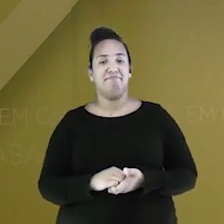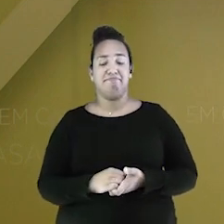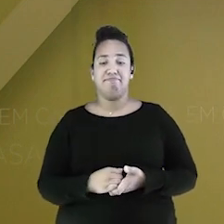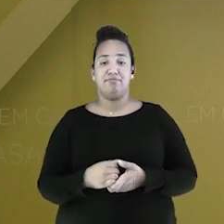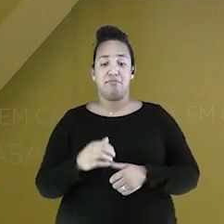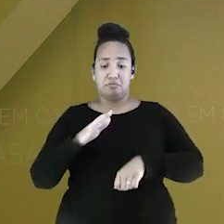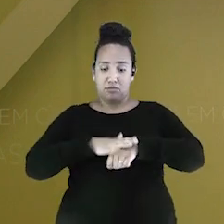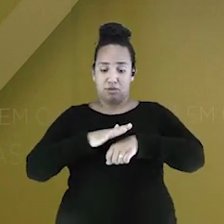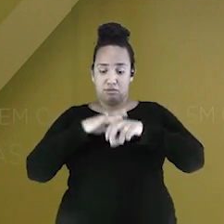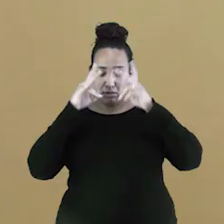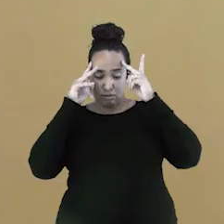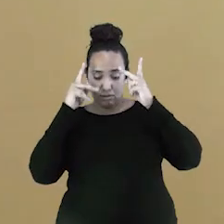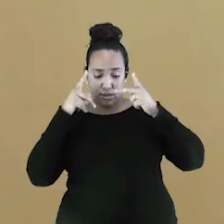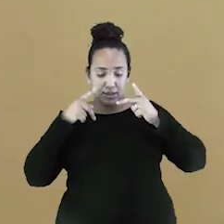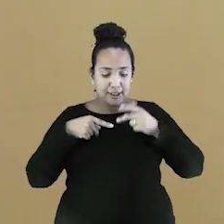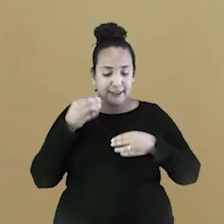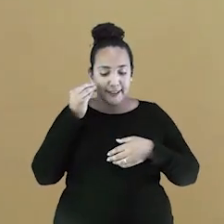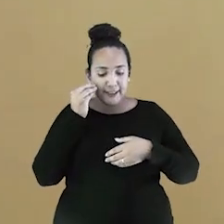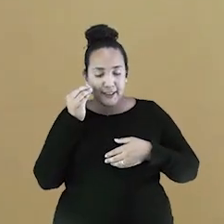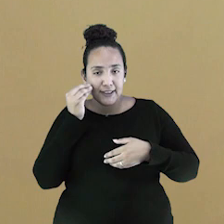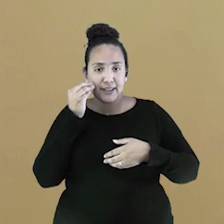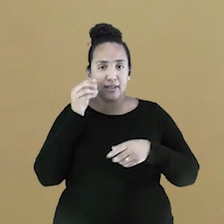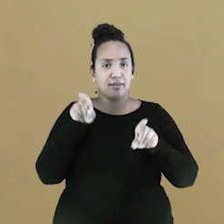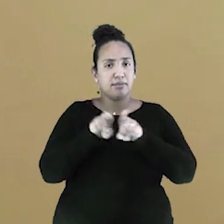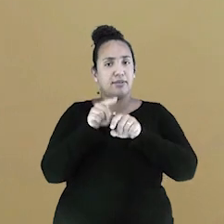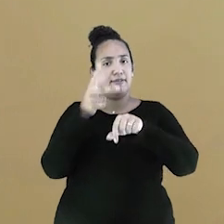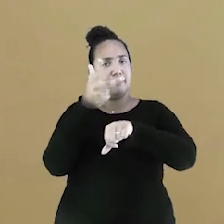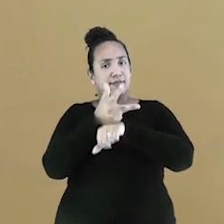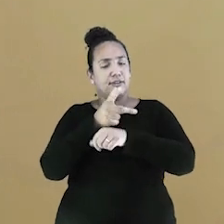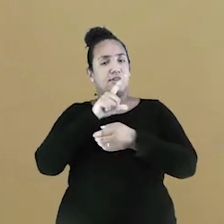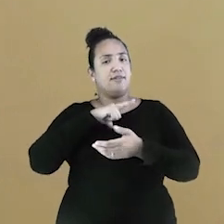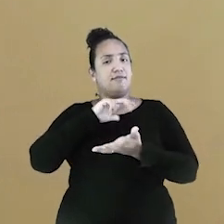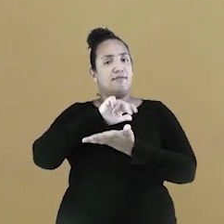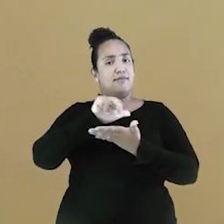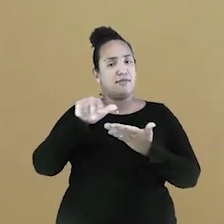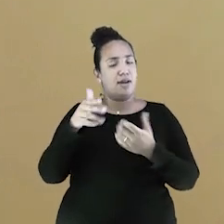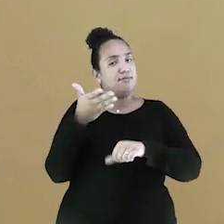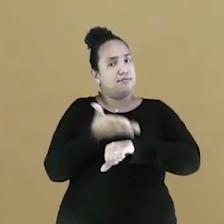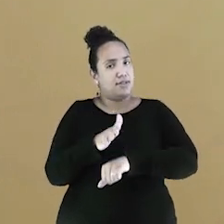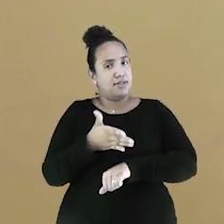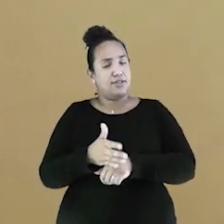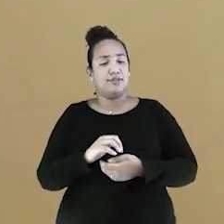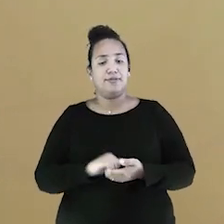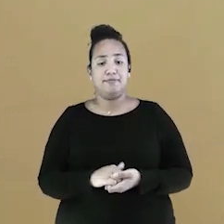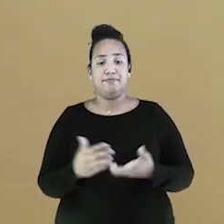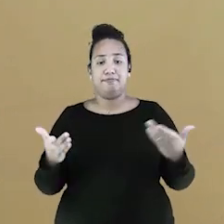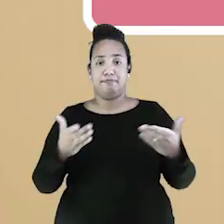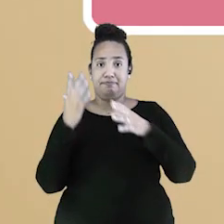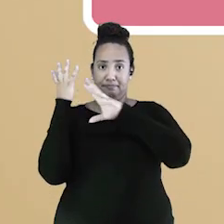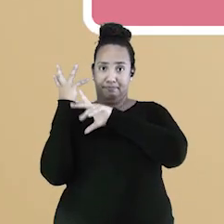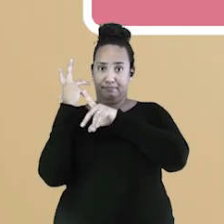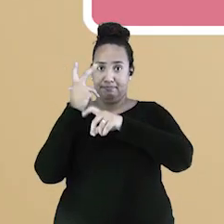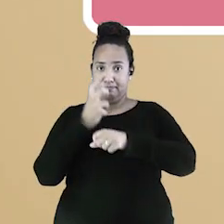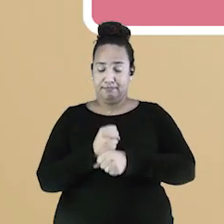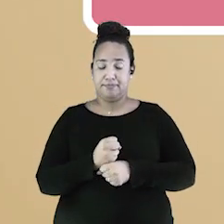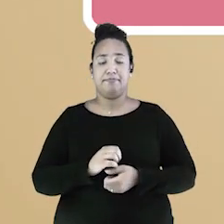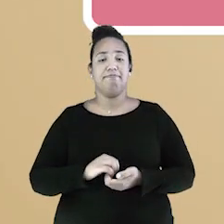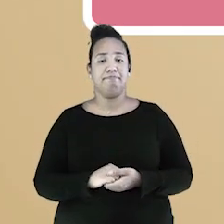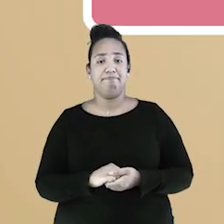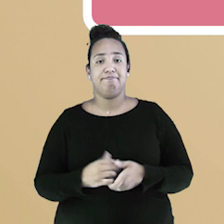Enfim, pratiquem. Vamos retomar o conteúdo de hoje. Hoje, relembramos os subjects.